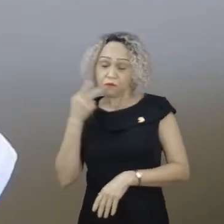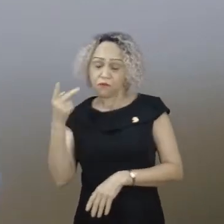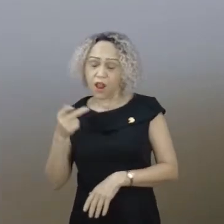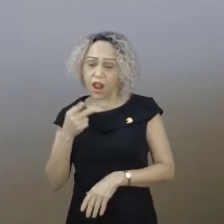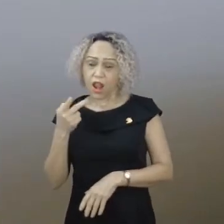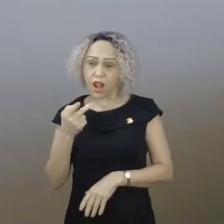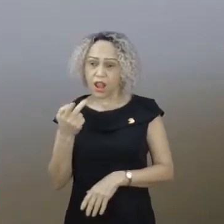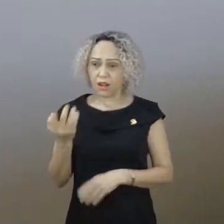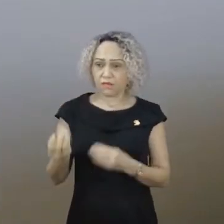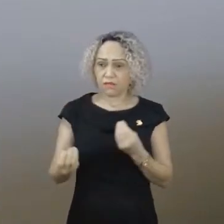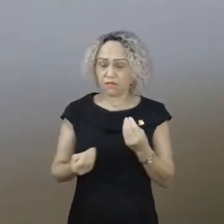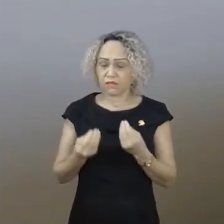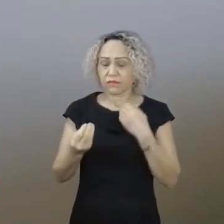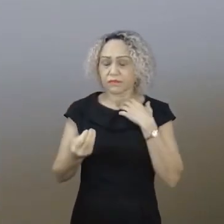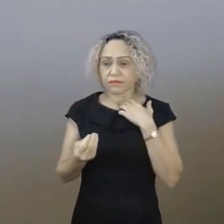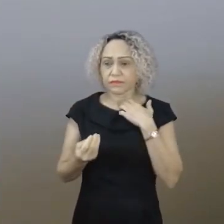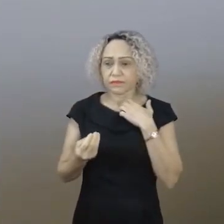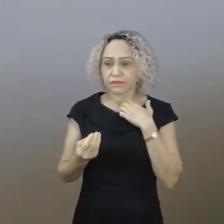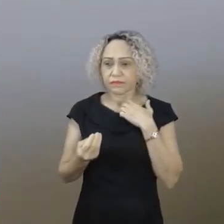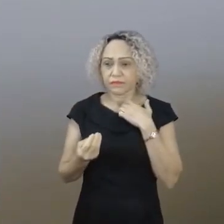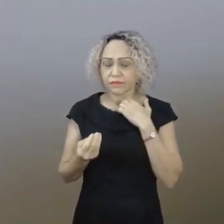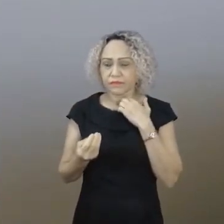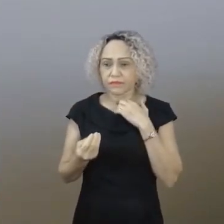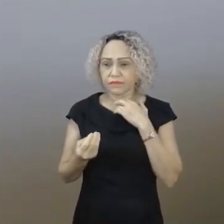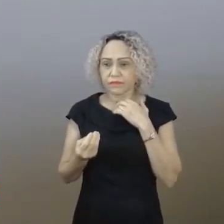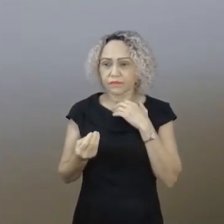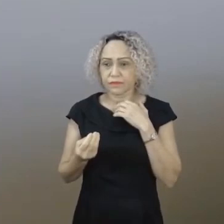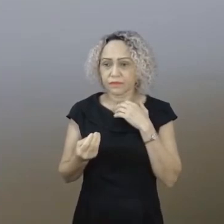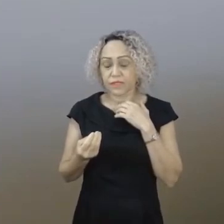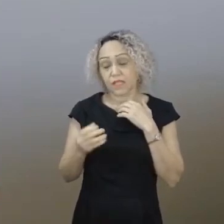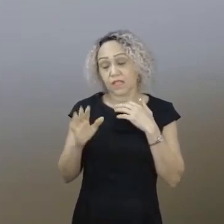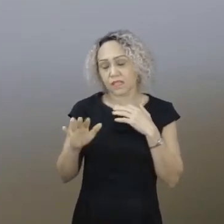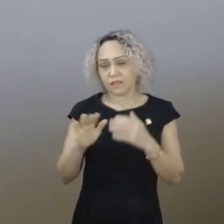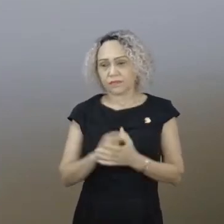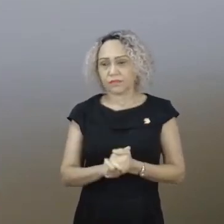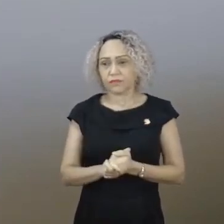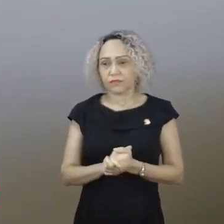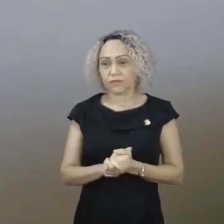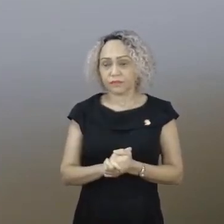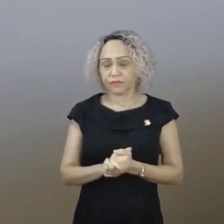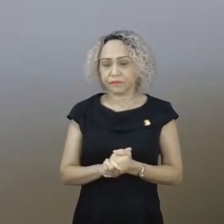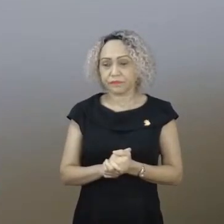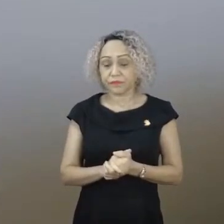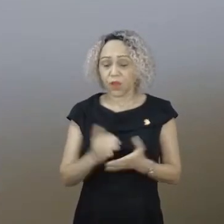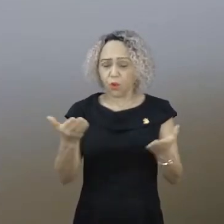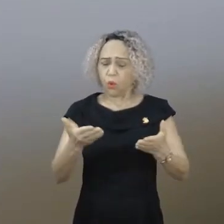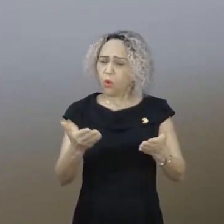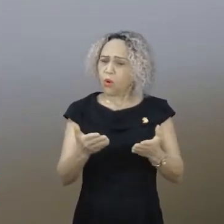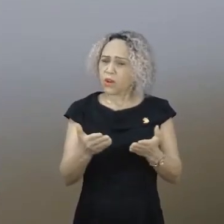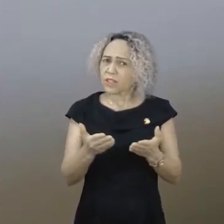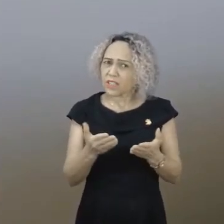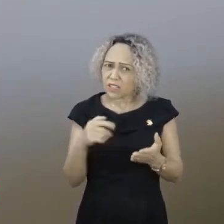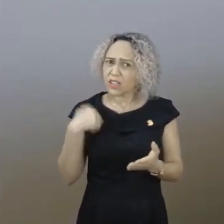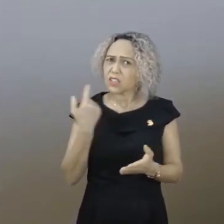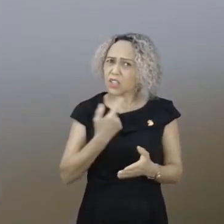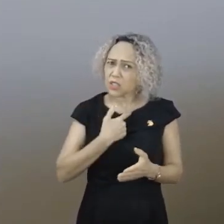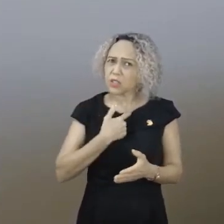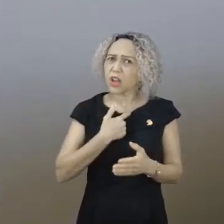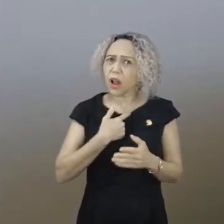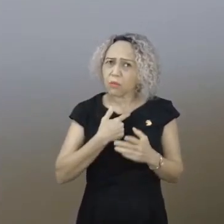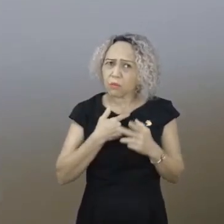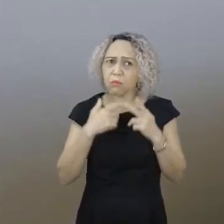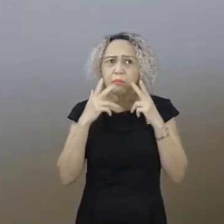daqueles que chegaram a receber o seu diploma já, né? Hoje é comum a gente ver médicos